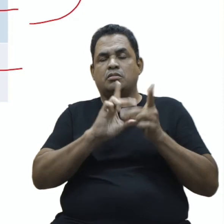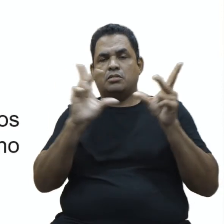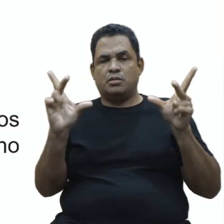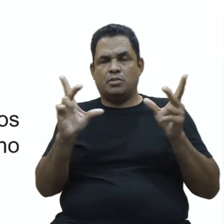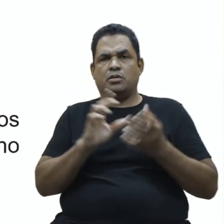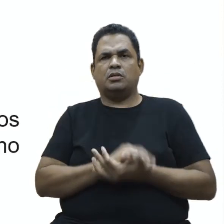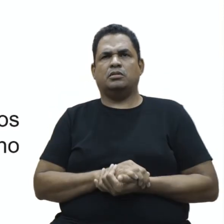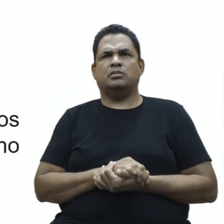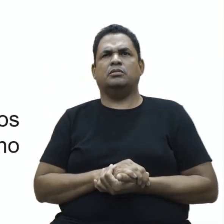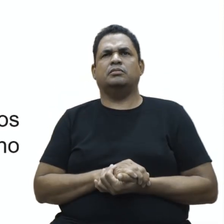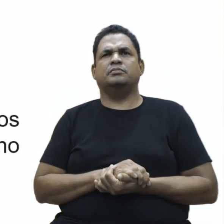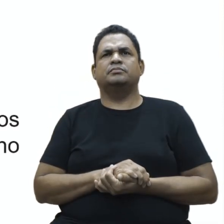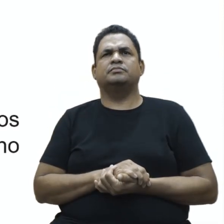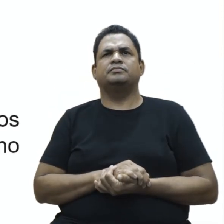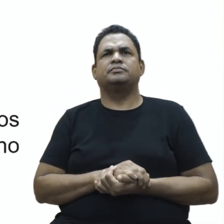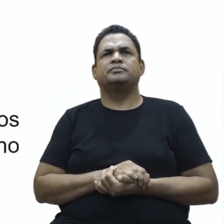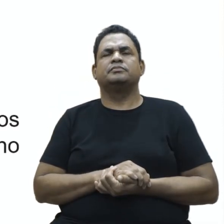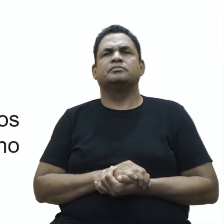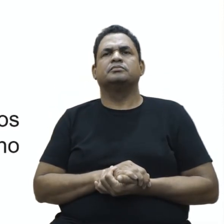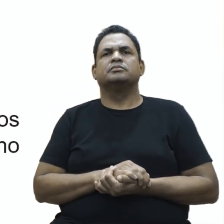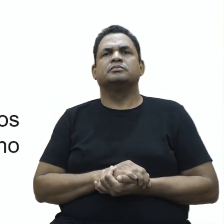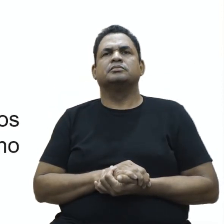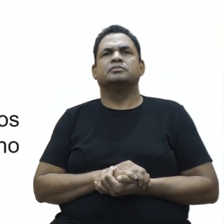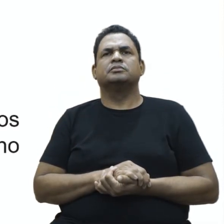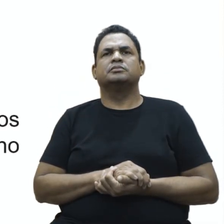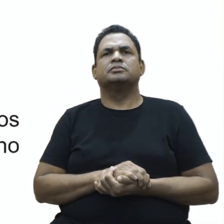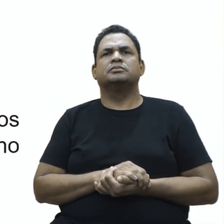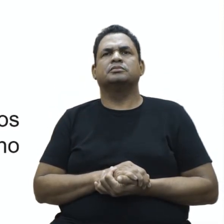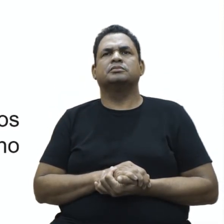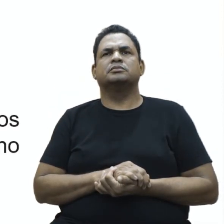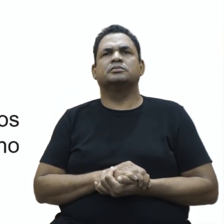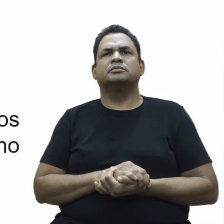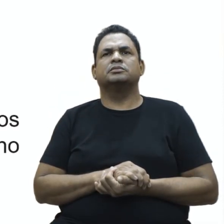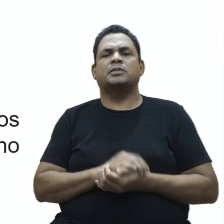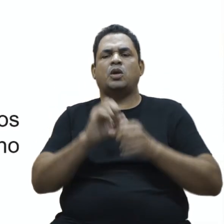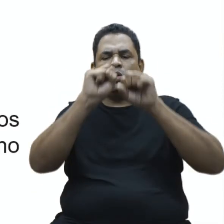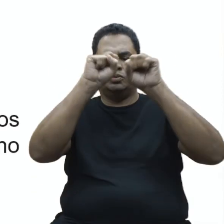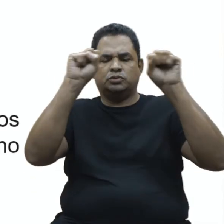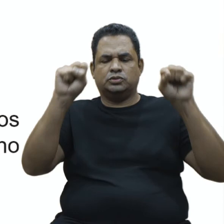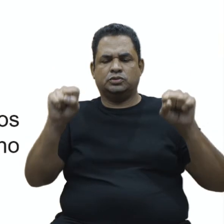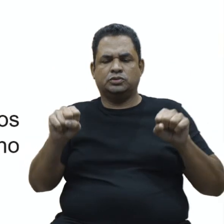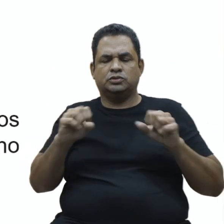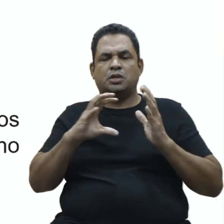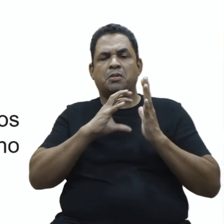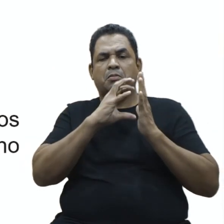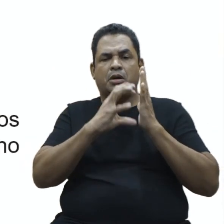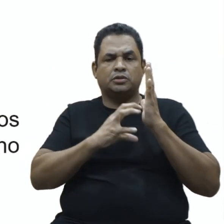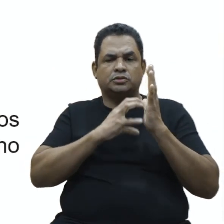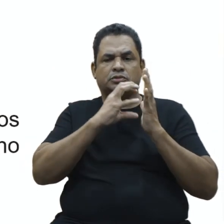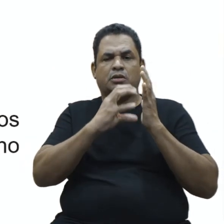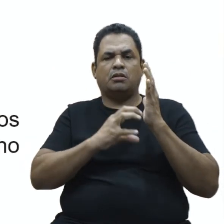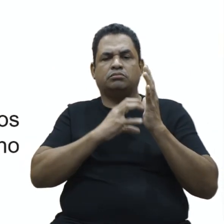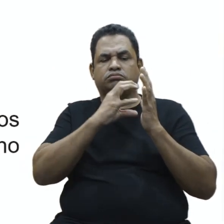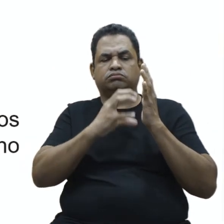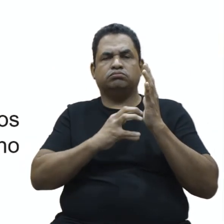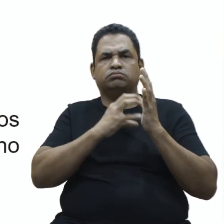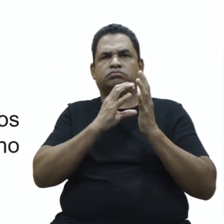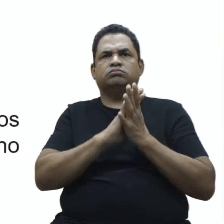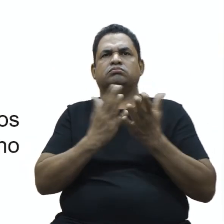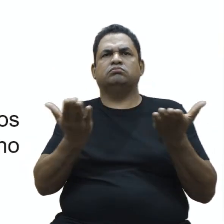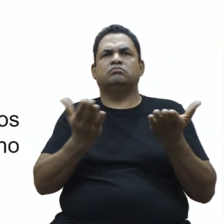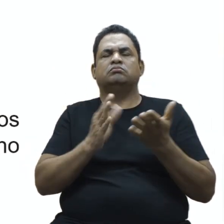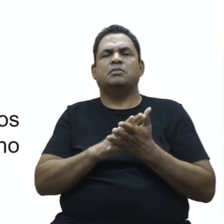bem. Agora a gente vai para os sistemas partidários, que isso é importante para a gente